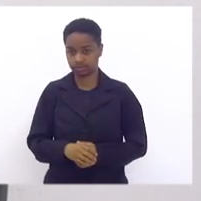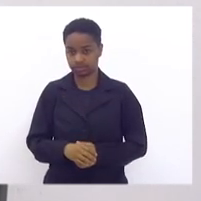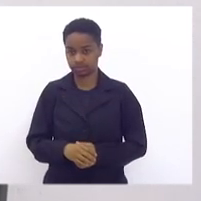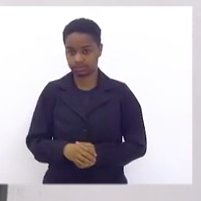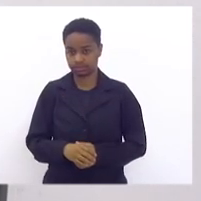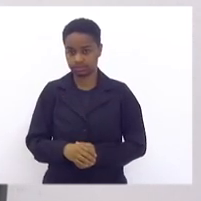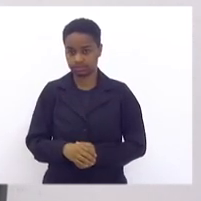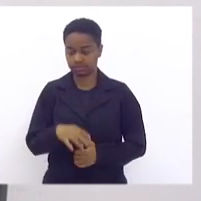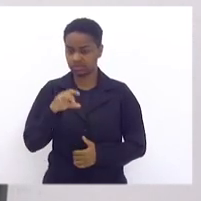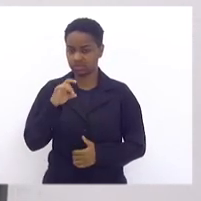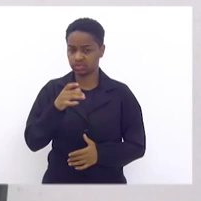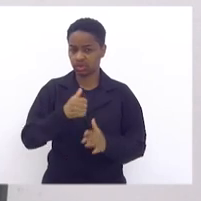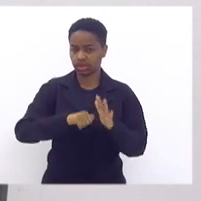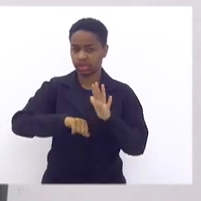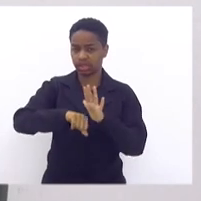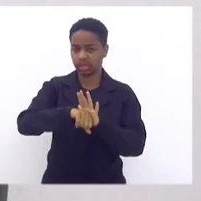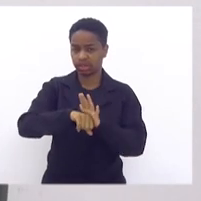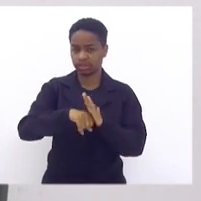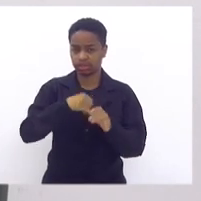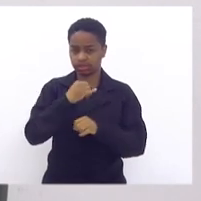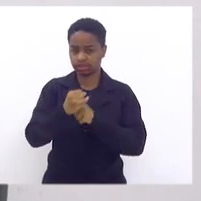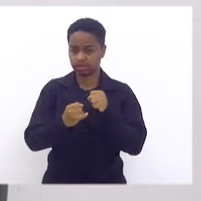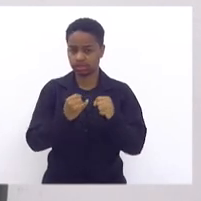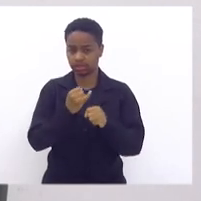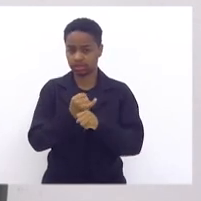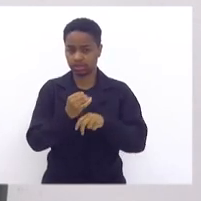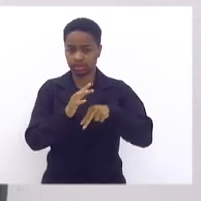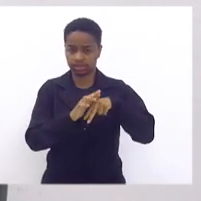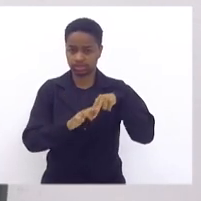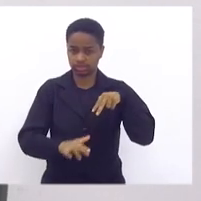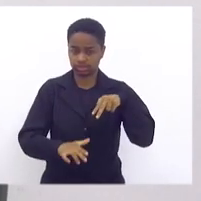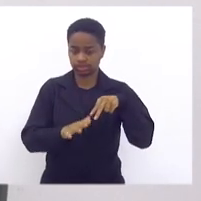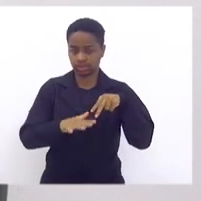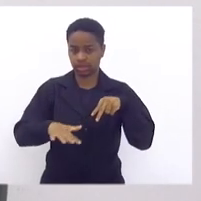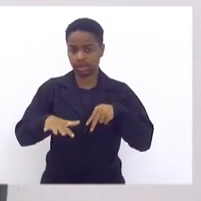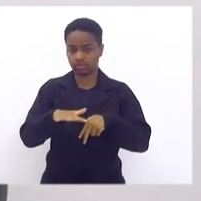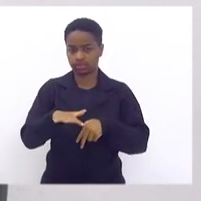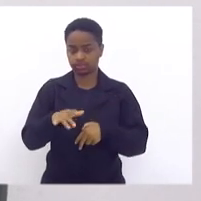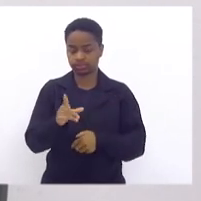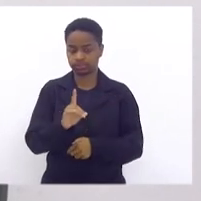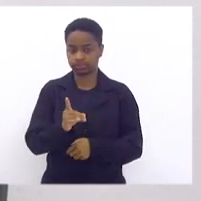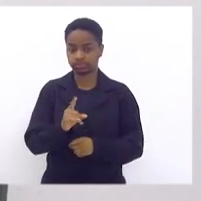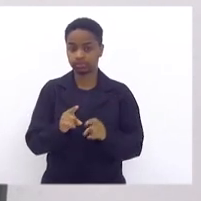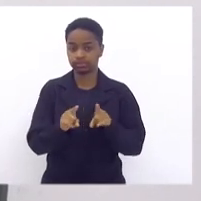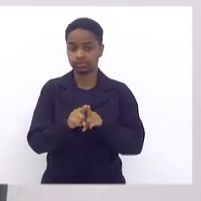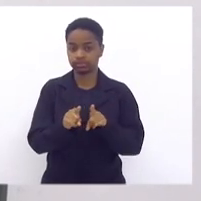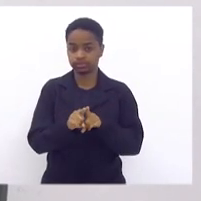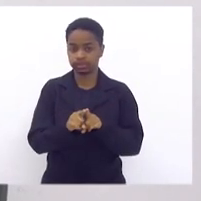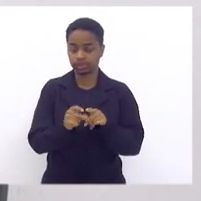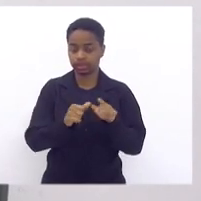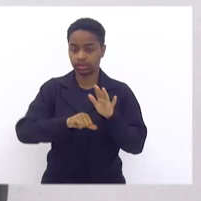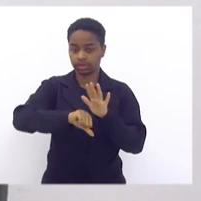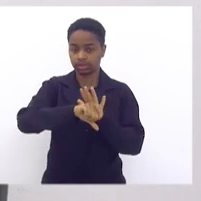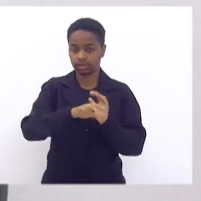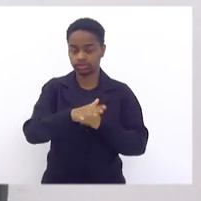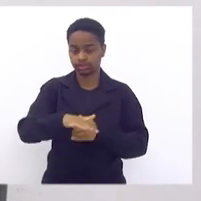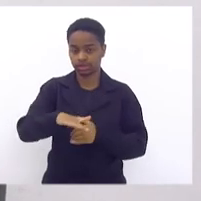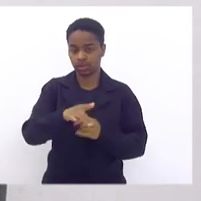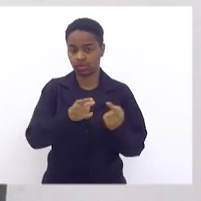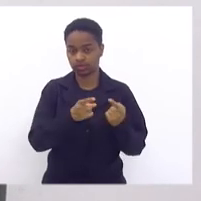não somente o crime cibernético de gênero, mas o crime em geral contra a